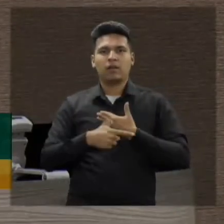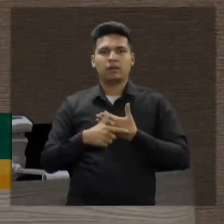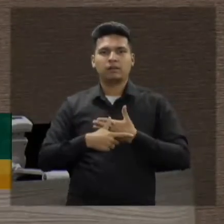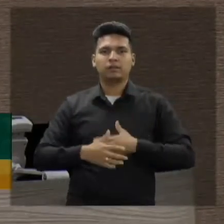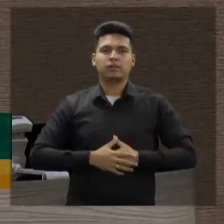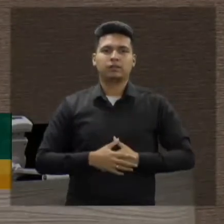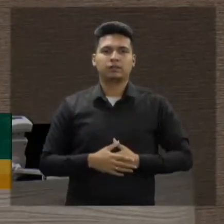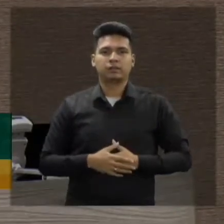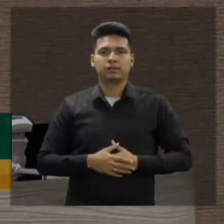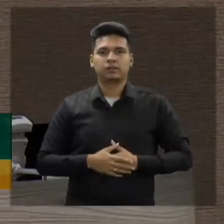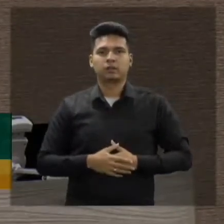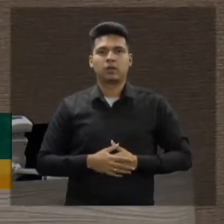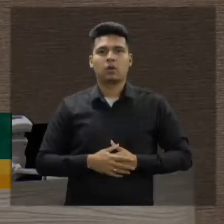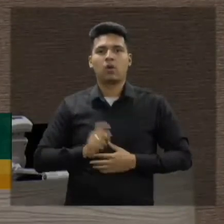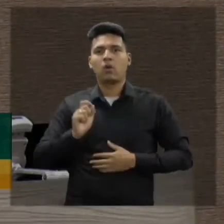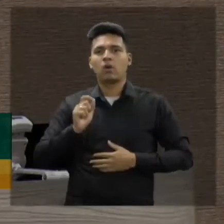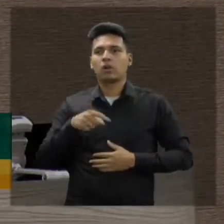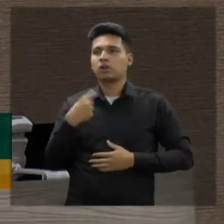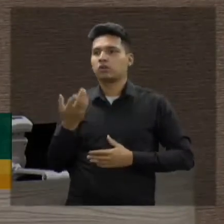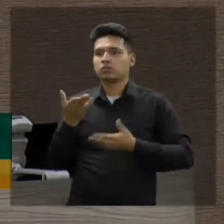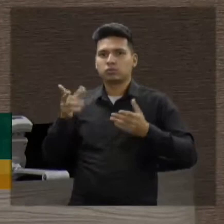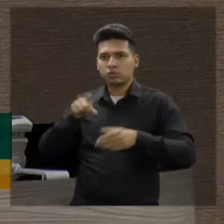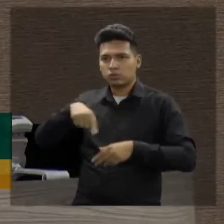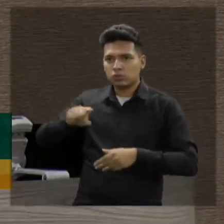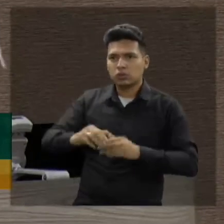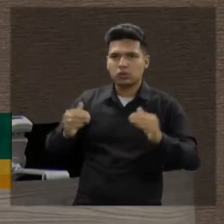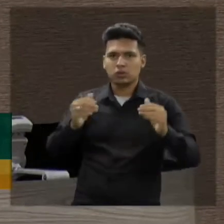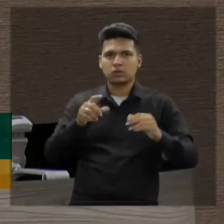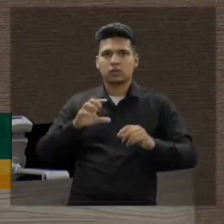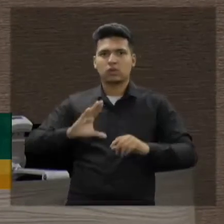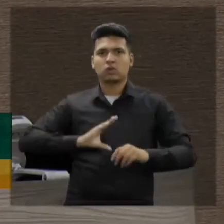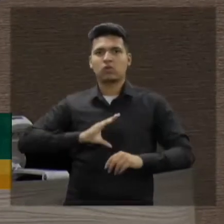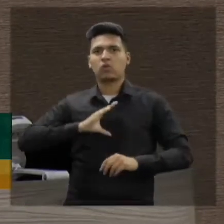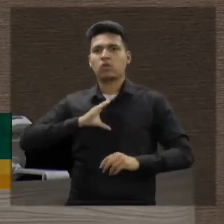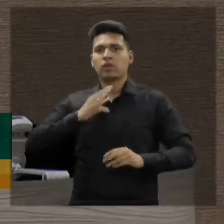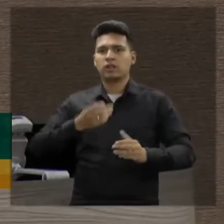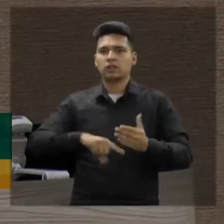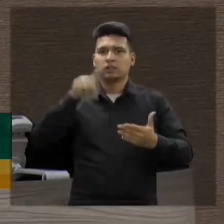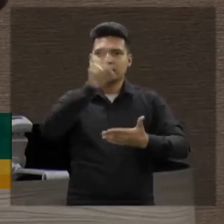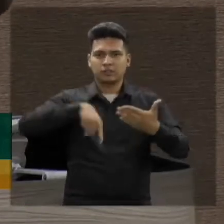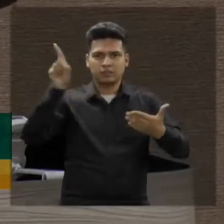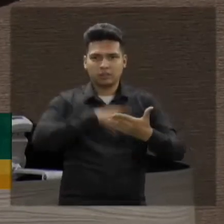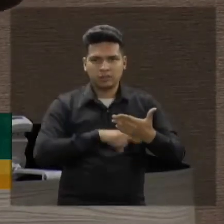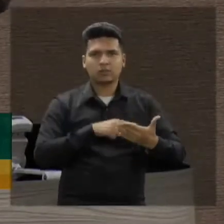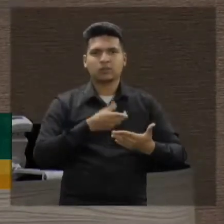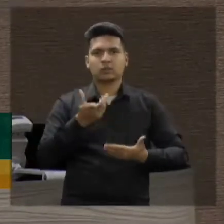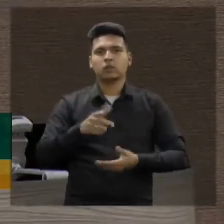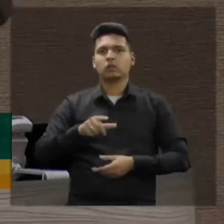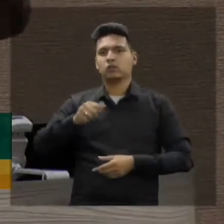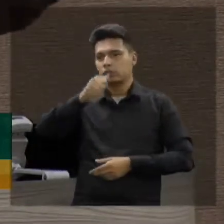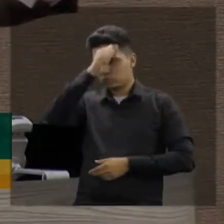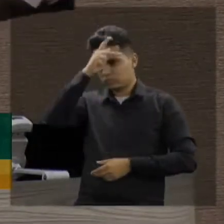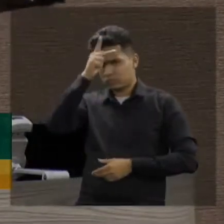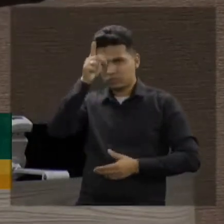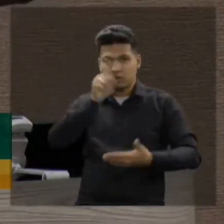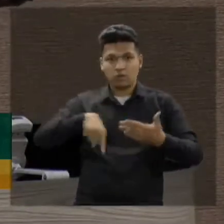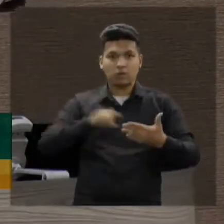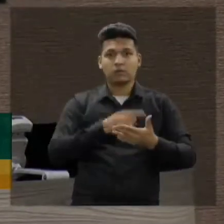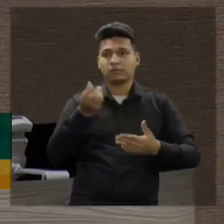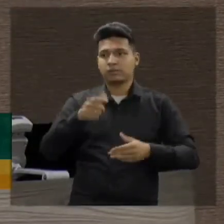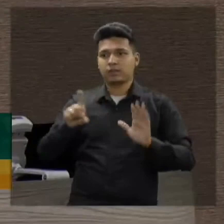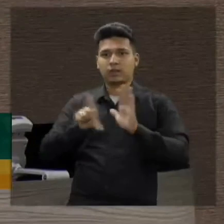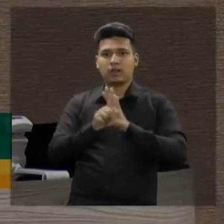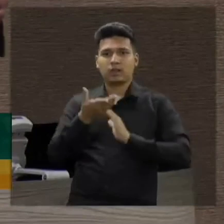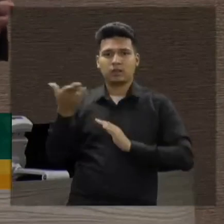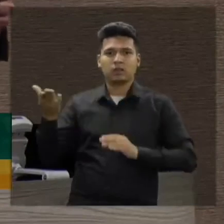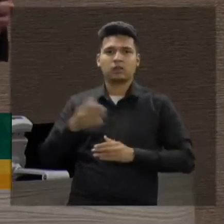presidente que vossas excelências tiveram a coragem de derrubar o veto do prefeito está aqui a lei